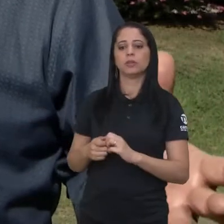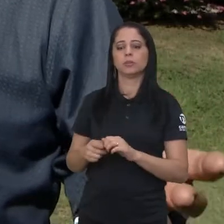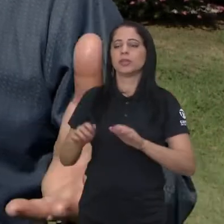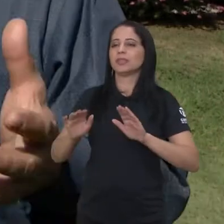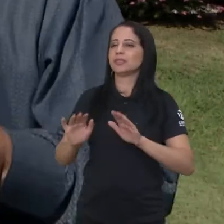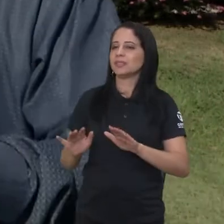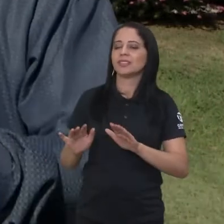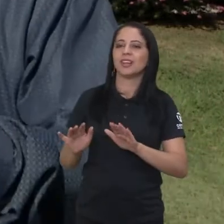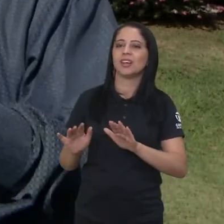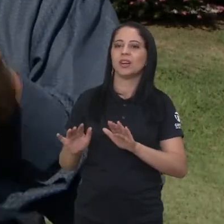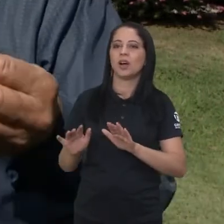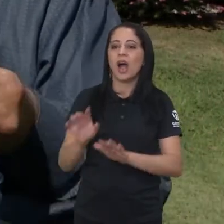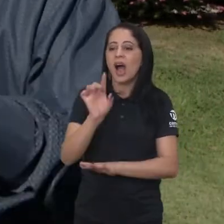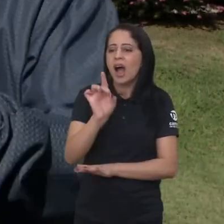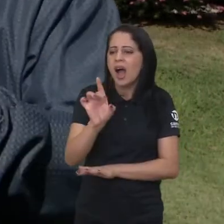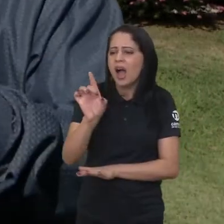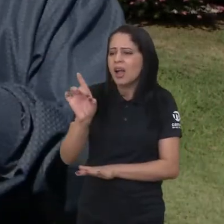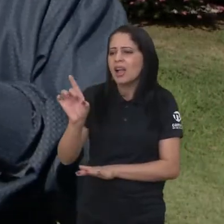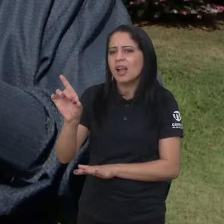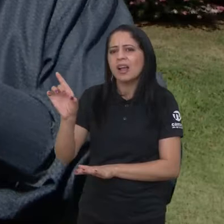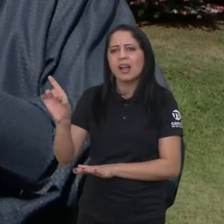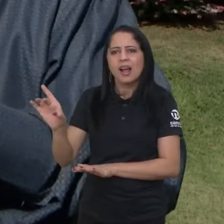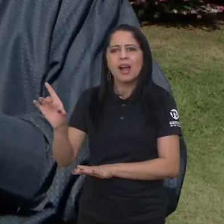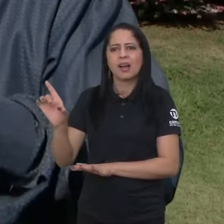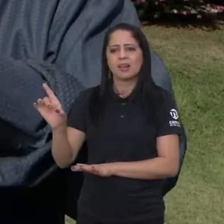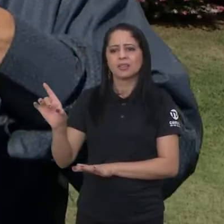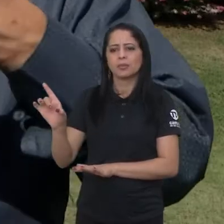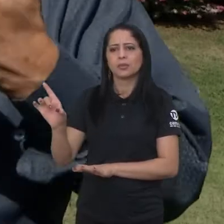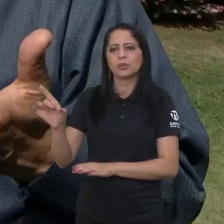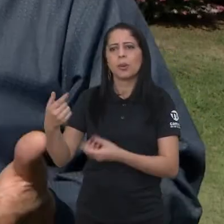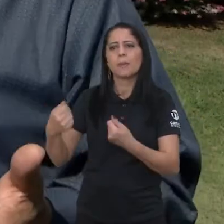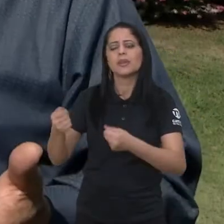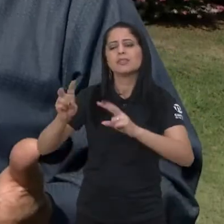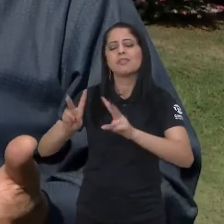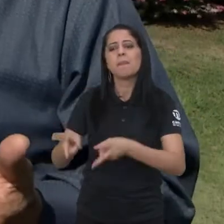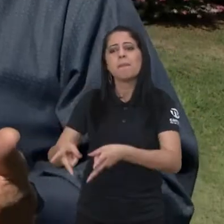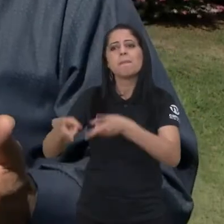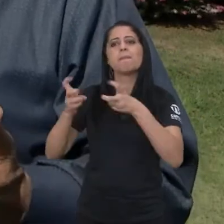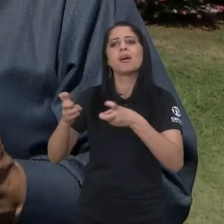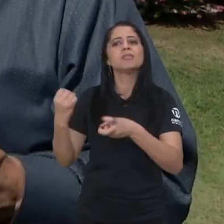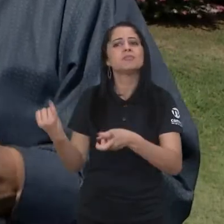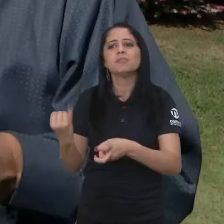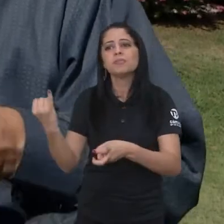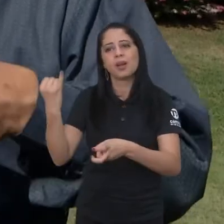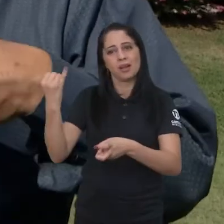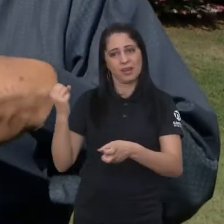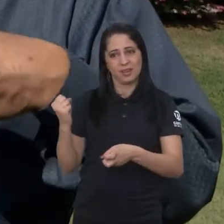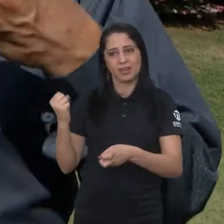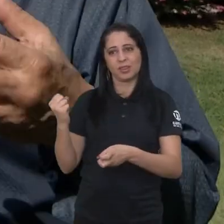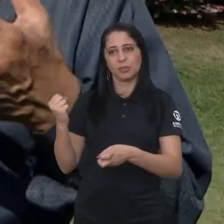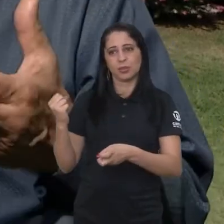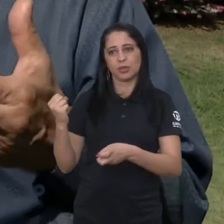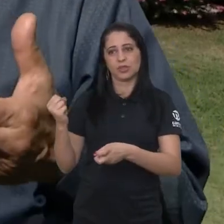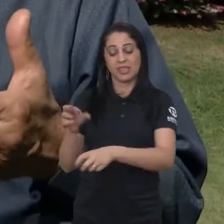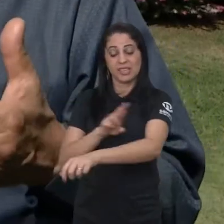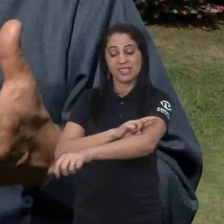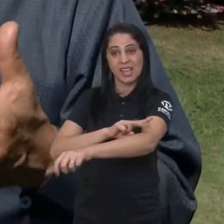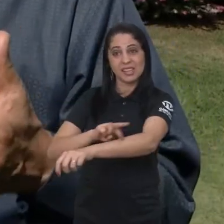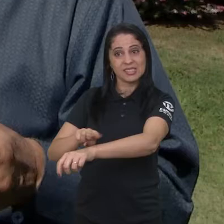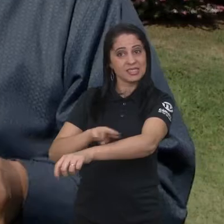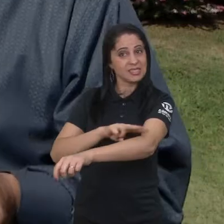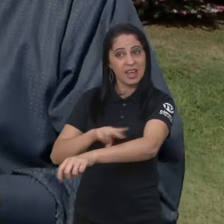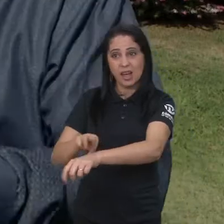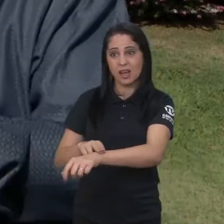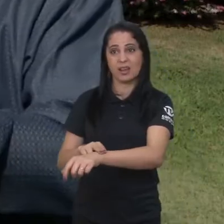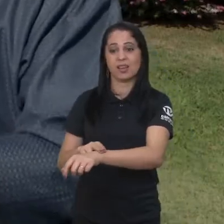aí, cada um tem que ver a importância, né, da raça da qual